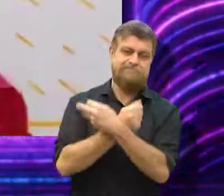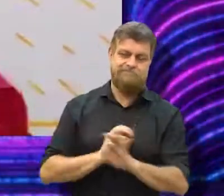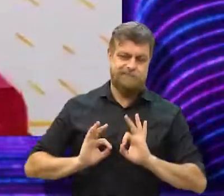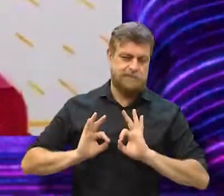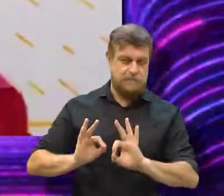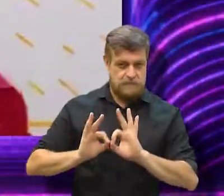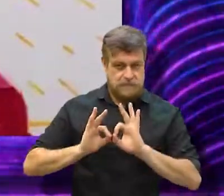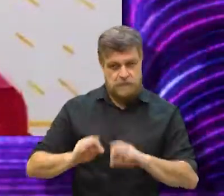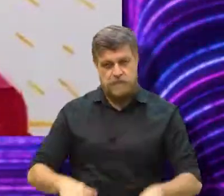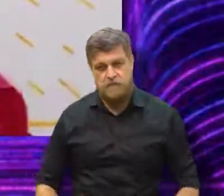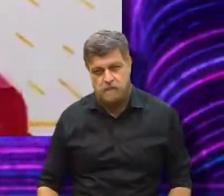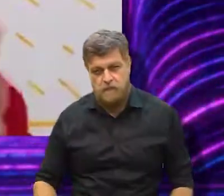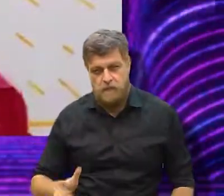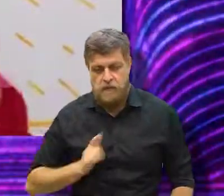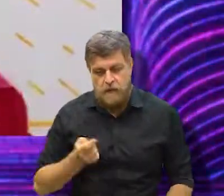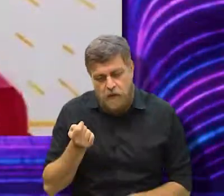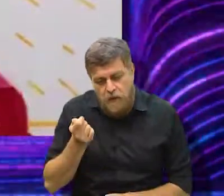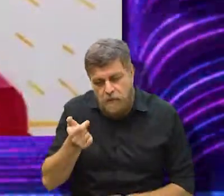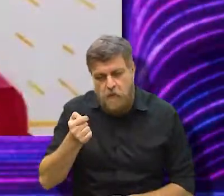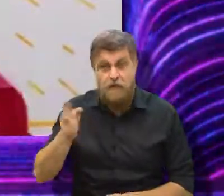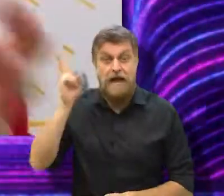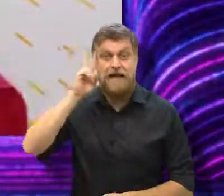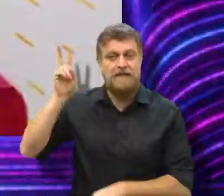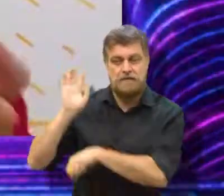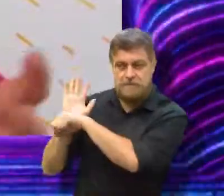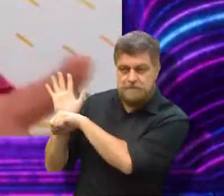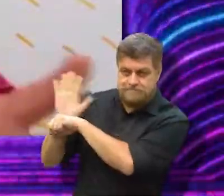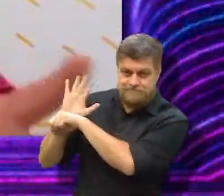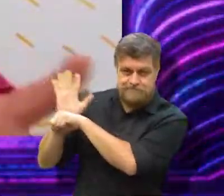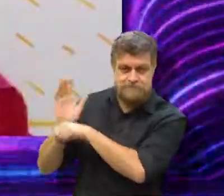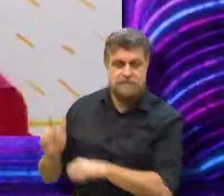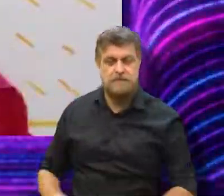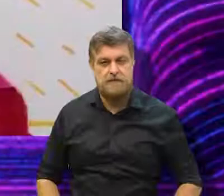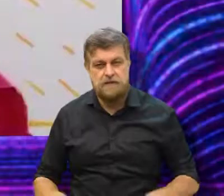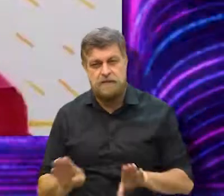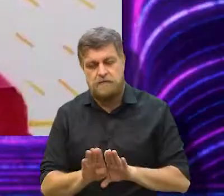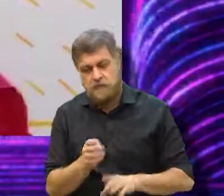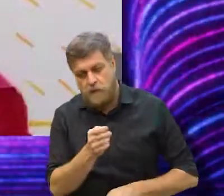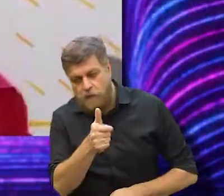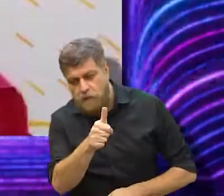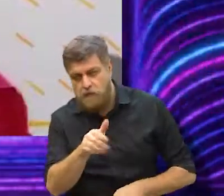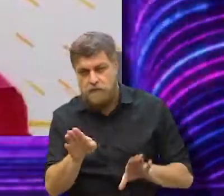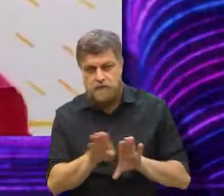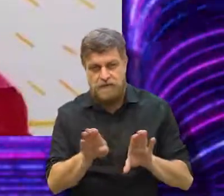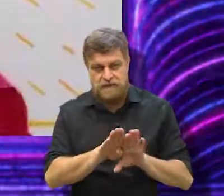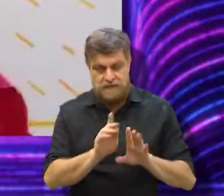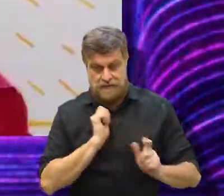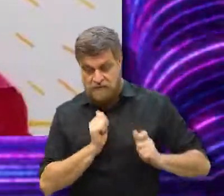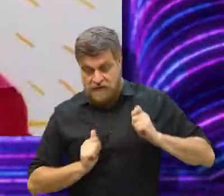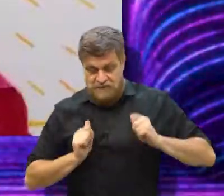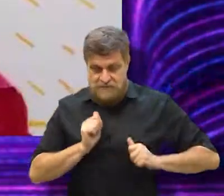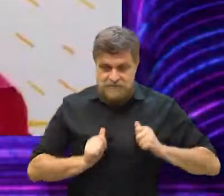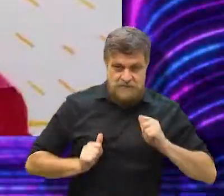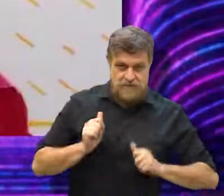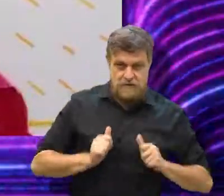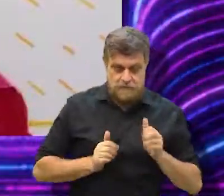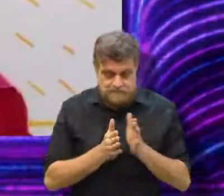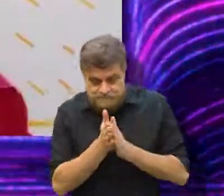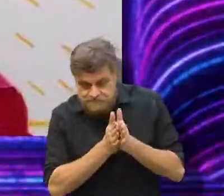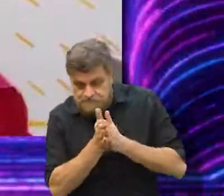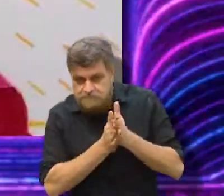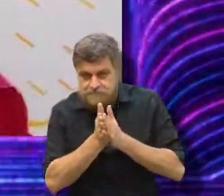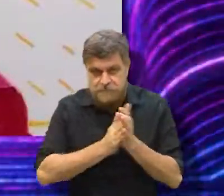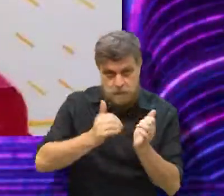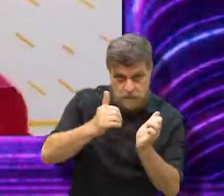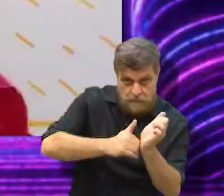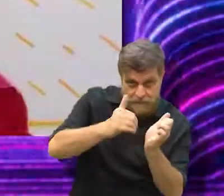Então é uma pitada da história do cinema, uma pitada e uma pitada grande de uma aventura super envolvente,